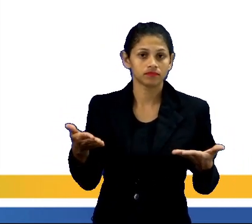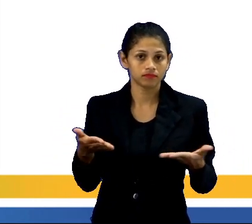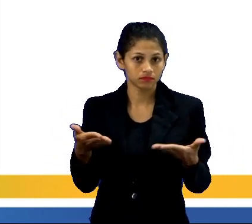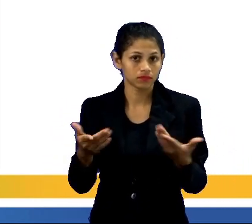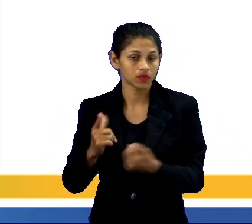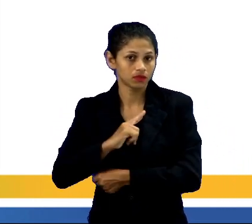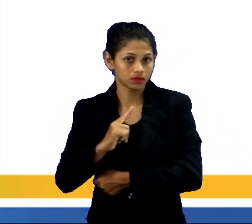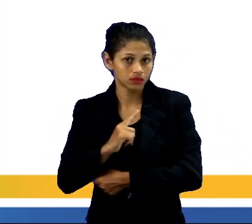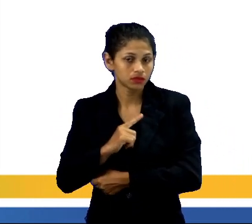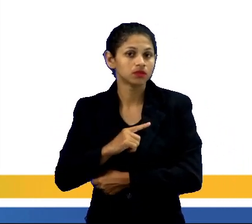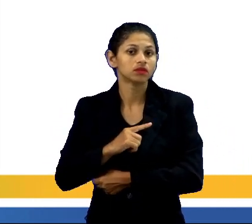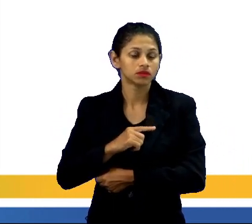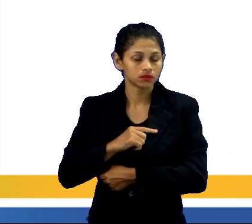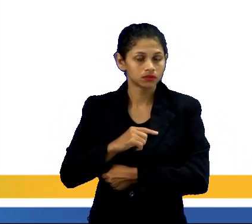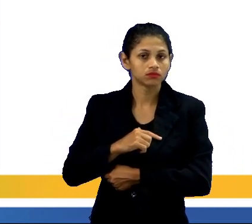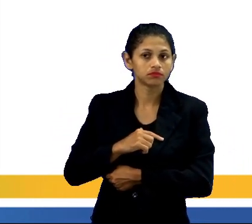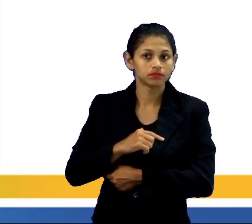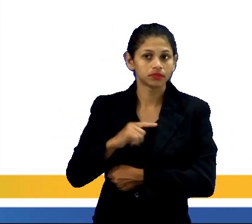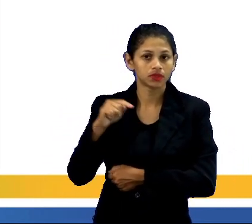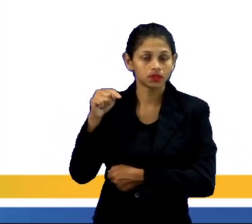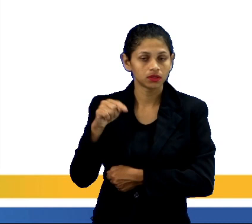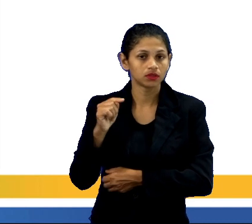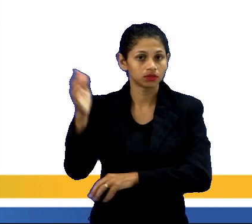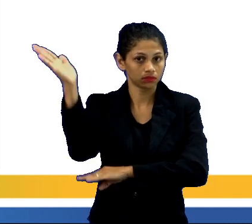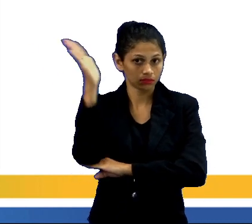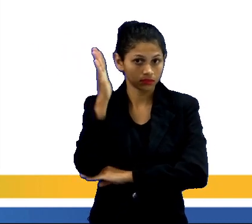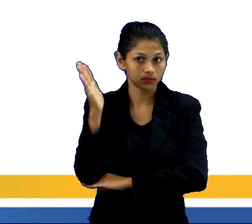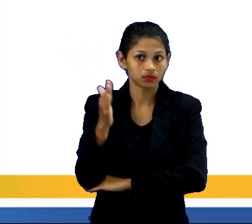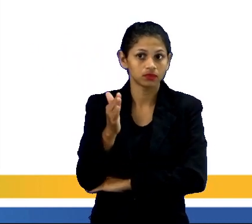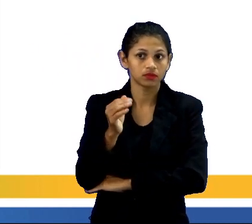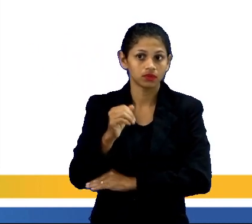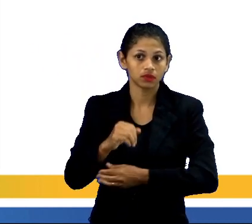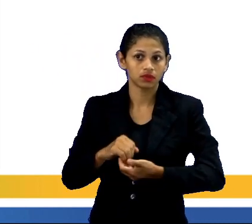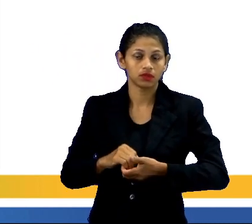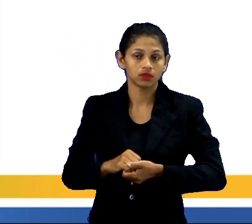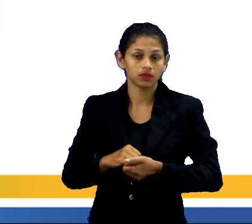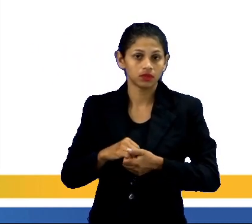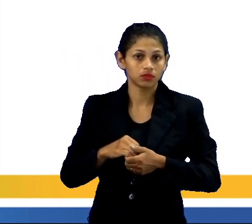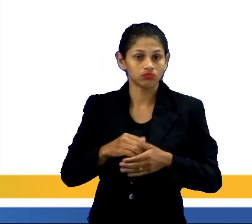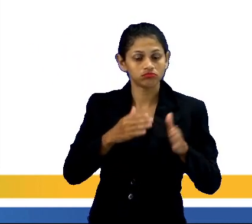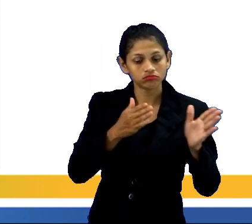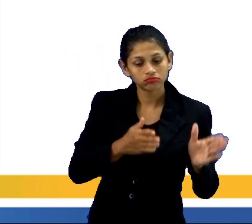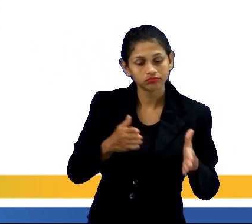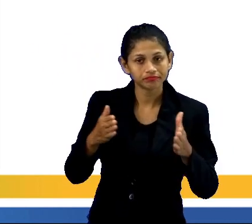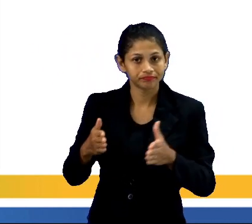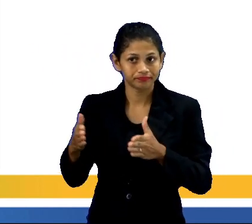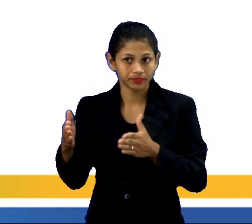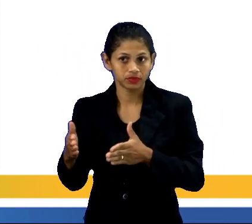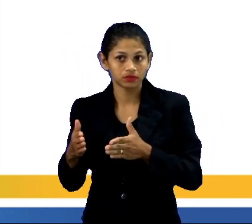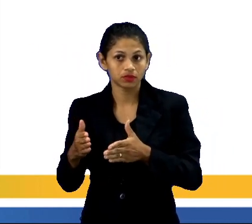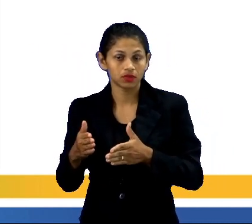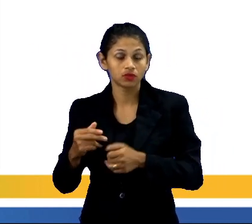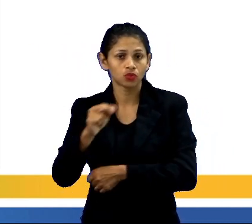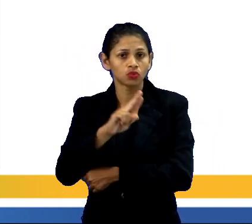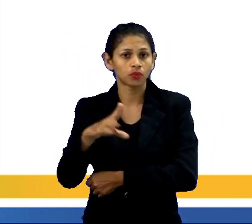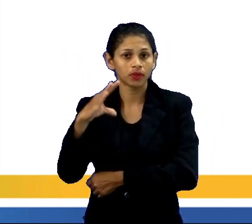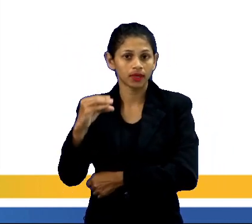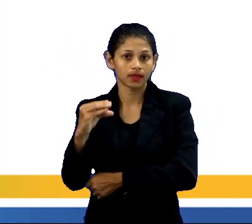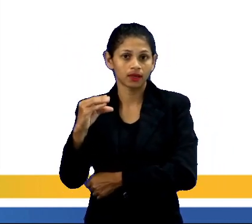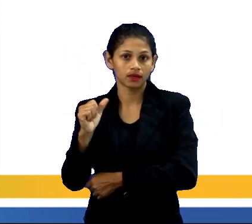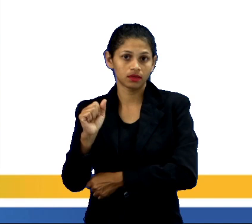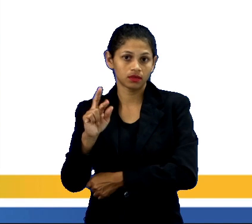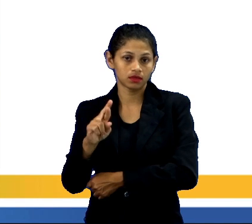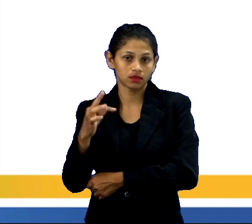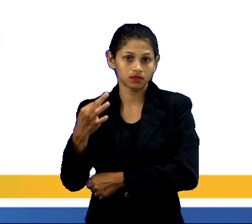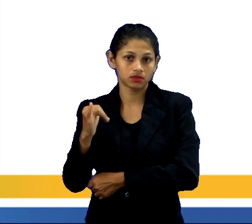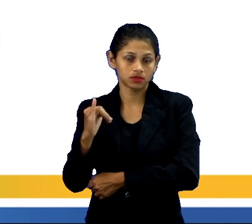muito interessante aqui no Brasil com o processo da imunoterapia que a gente chama de CAR-T-cell, né? Então a gente pega ali as células